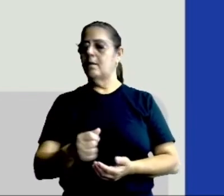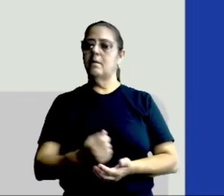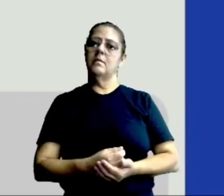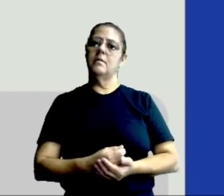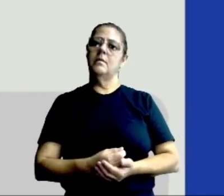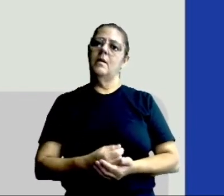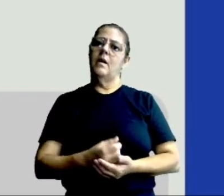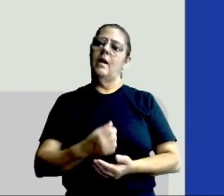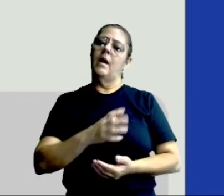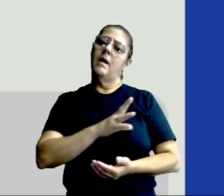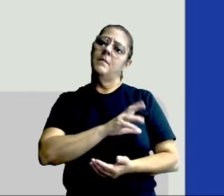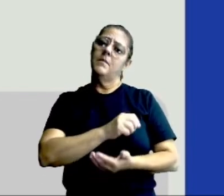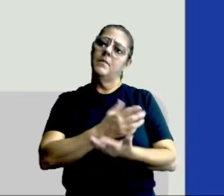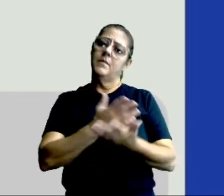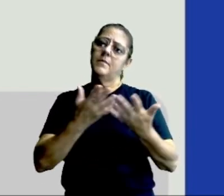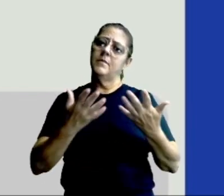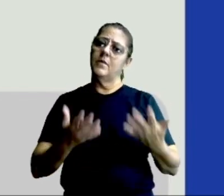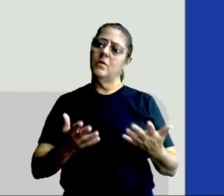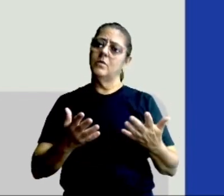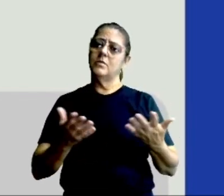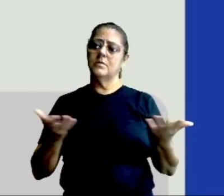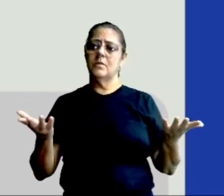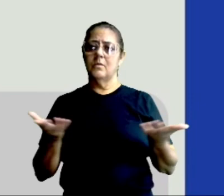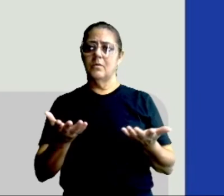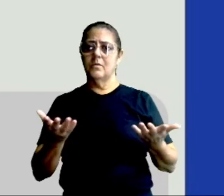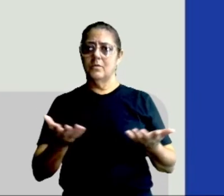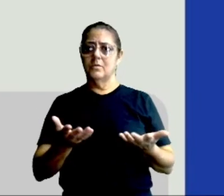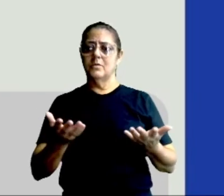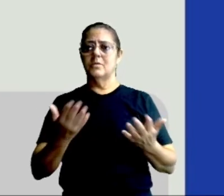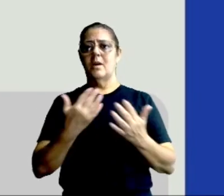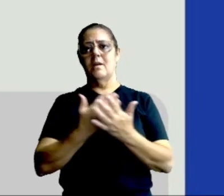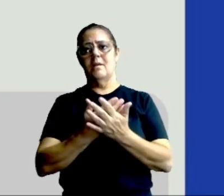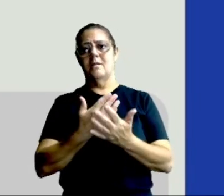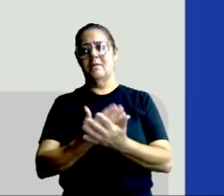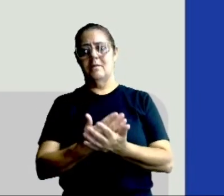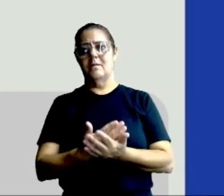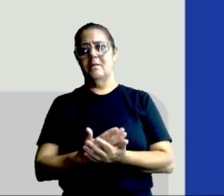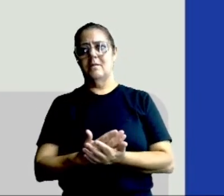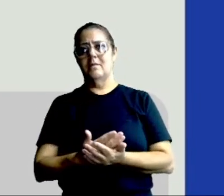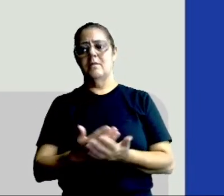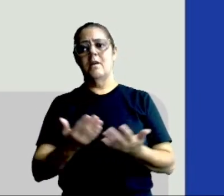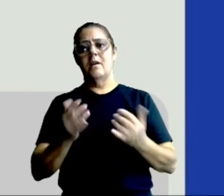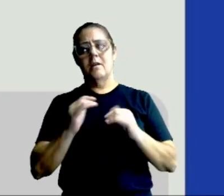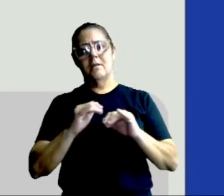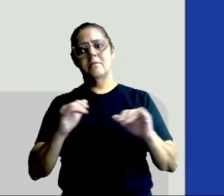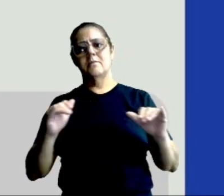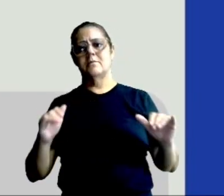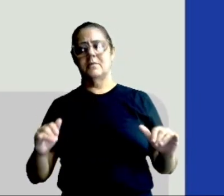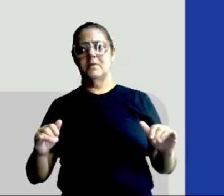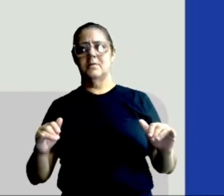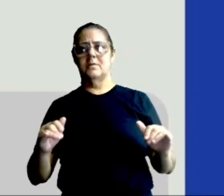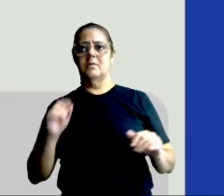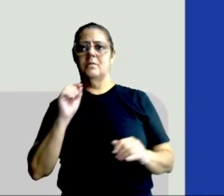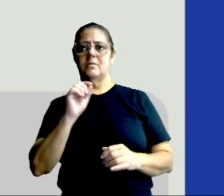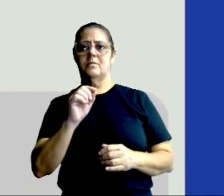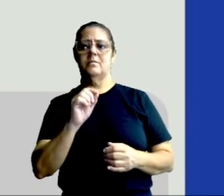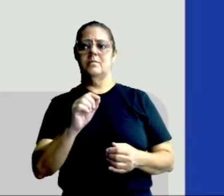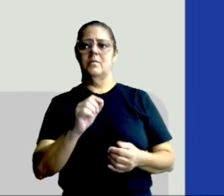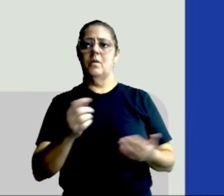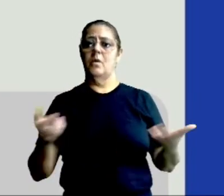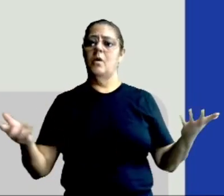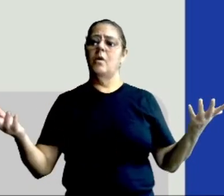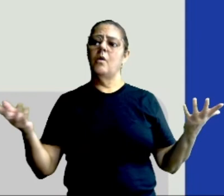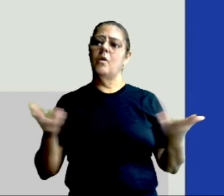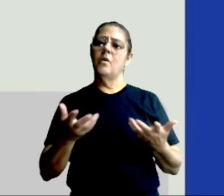vocês amores vamos encerrando a nossa aula e eu quero dizer para vocês que